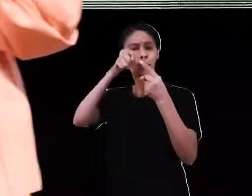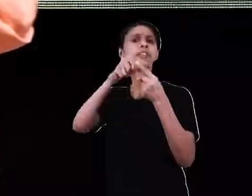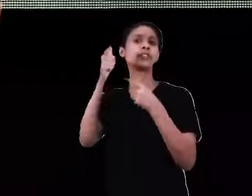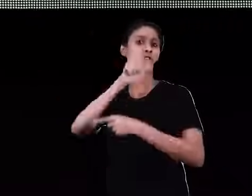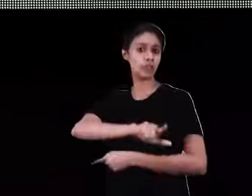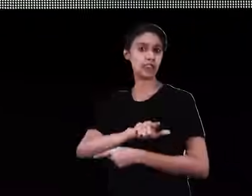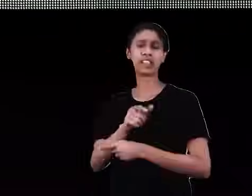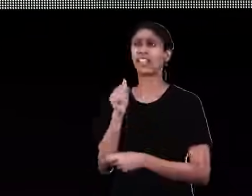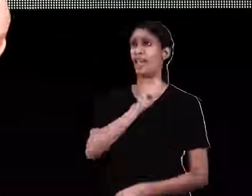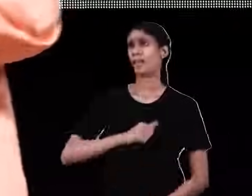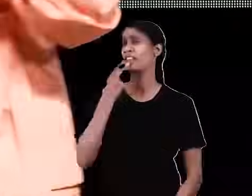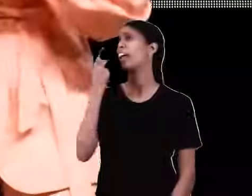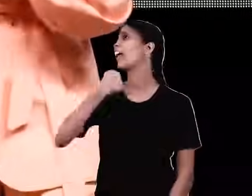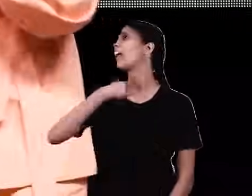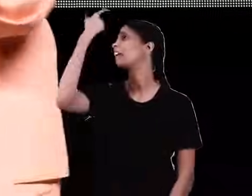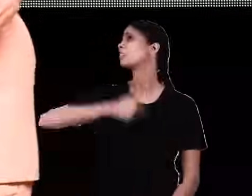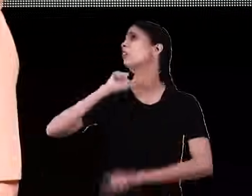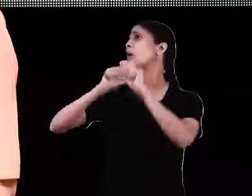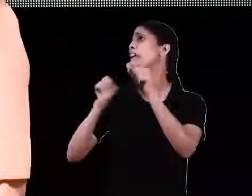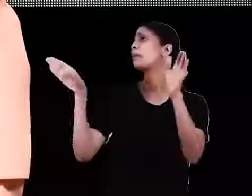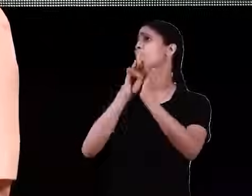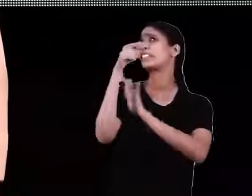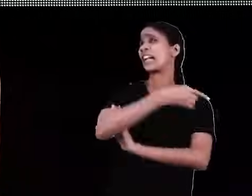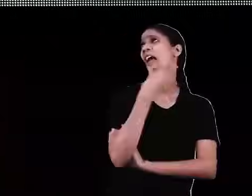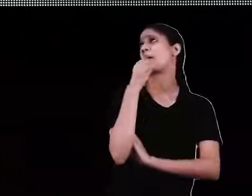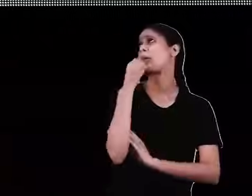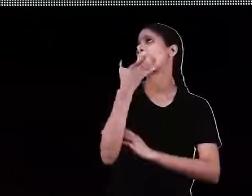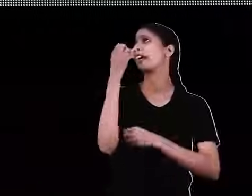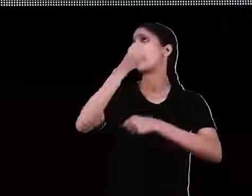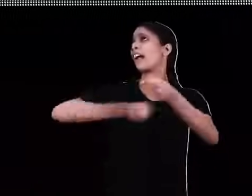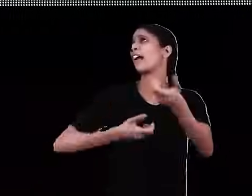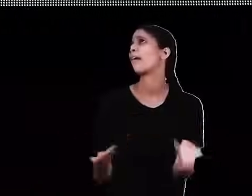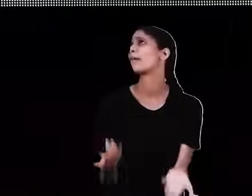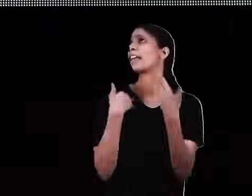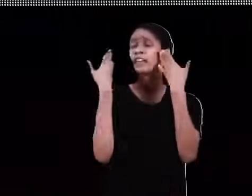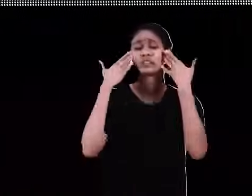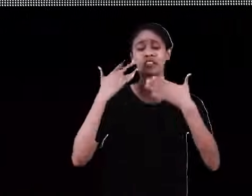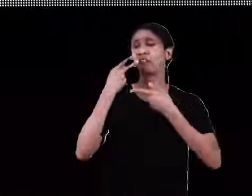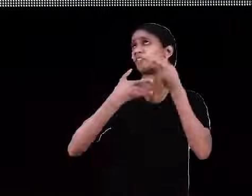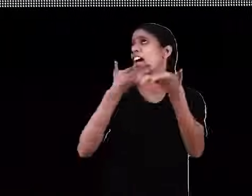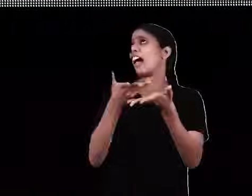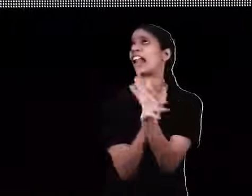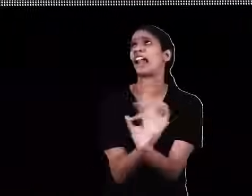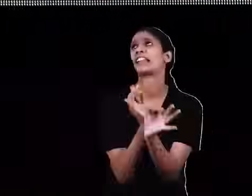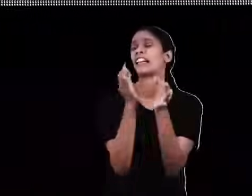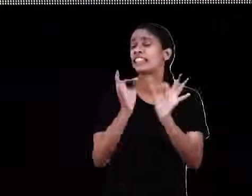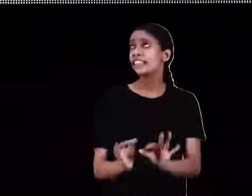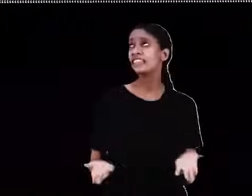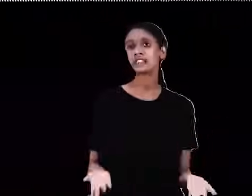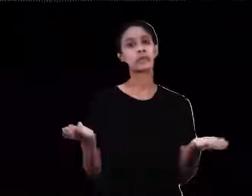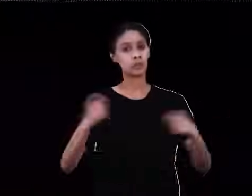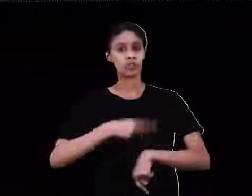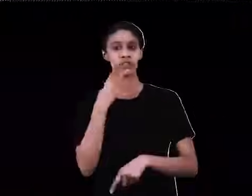assim, quem sou eu, meu Deus, pra ir falar com o assassino? Eu nem sei falar direito. Ela poderia ter feito isso? Poderia? Não,